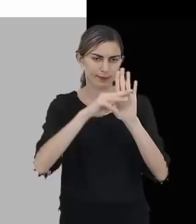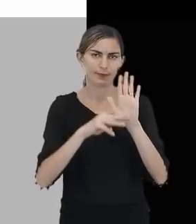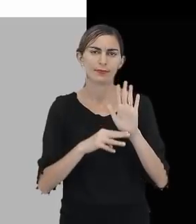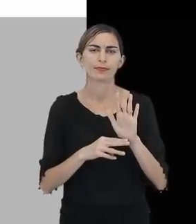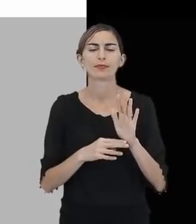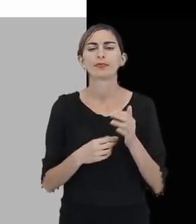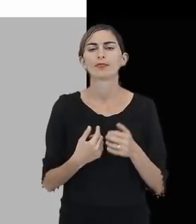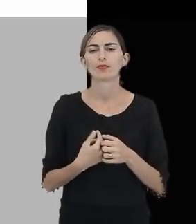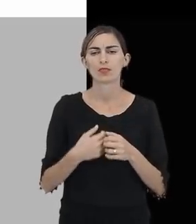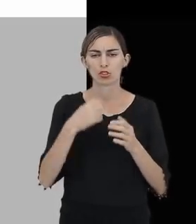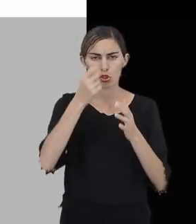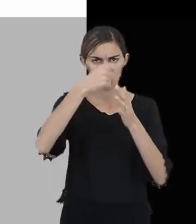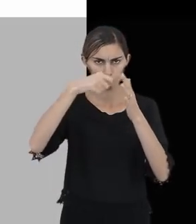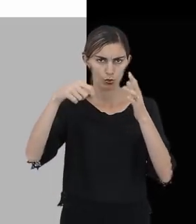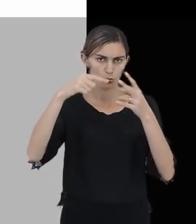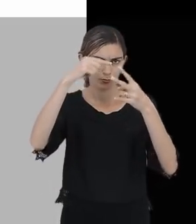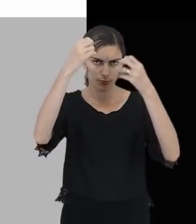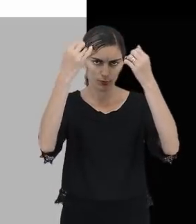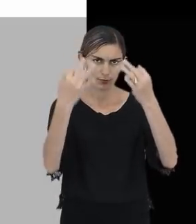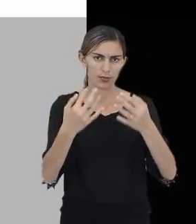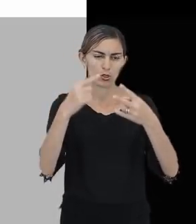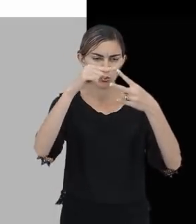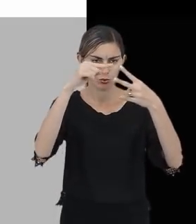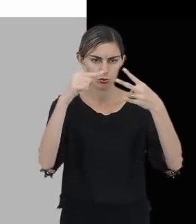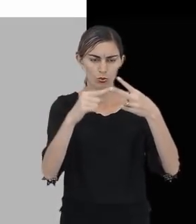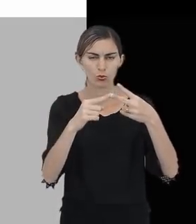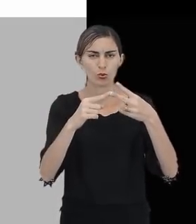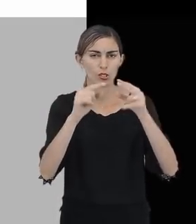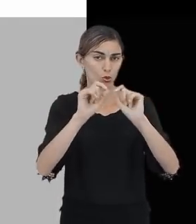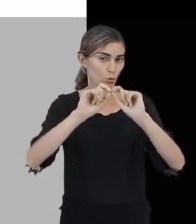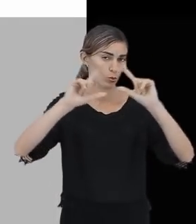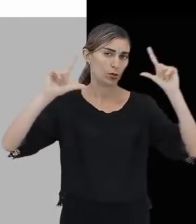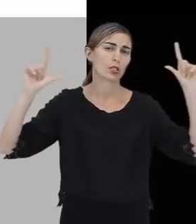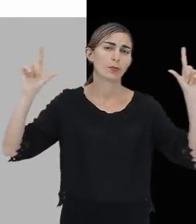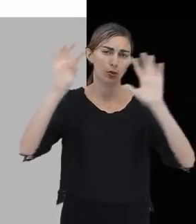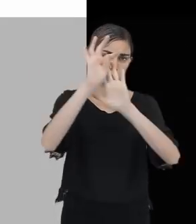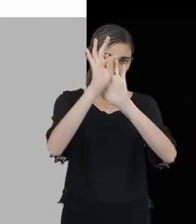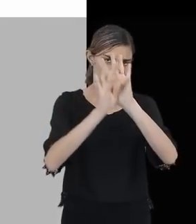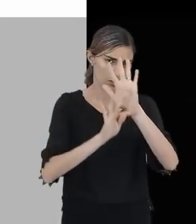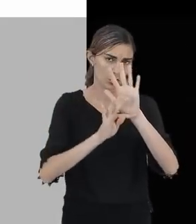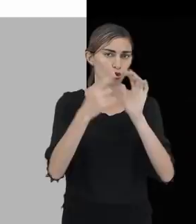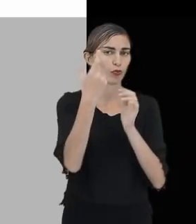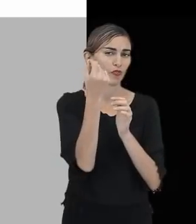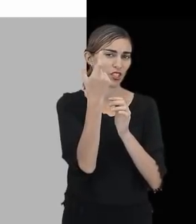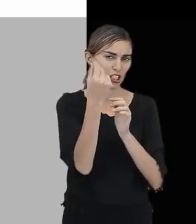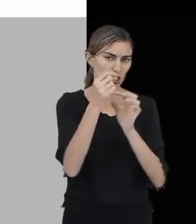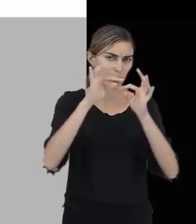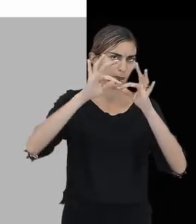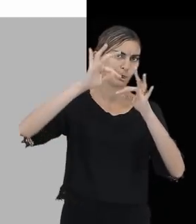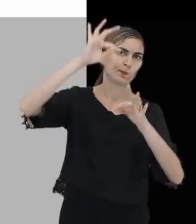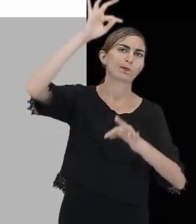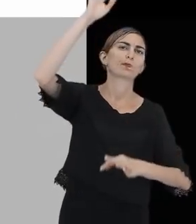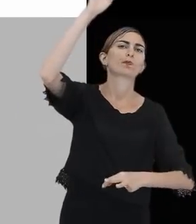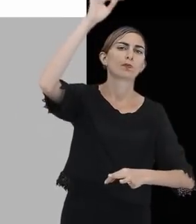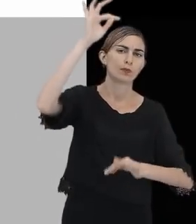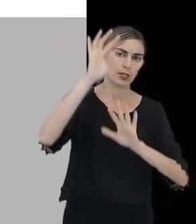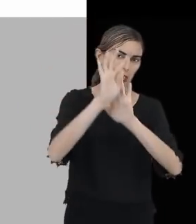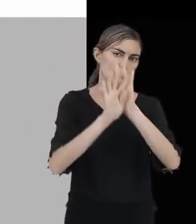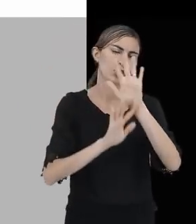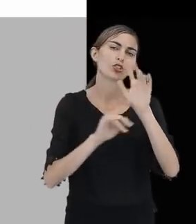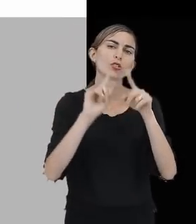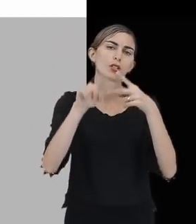estou sobrescrevendo 2 propriedades aqui. O tamanho do texto, que eu estou dizendo que é 20, certo? De acordo com o texto que